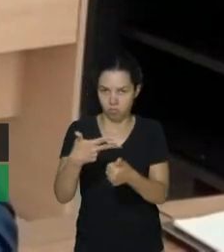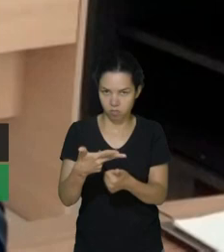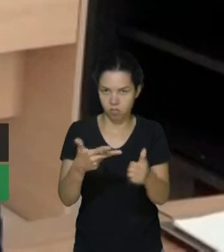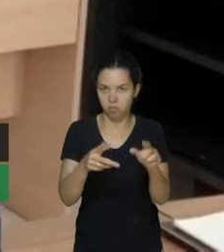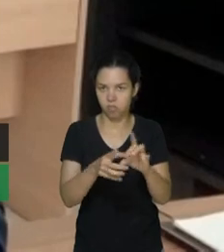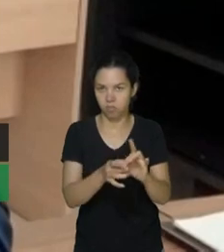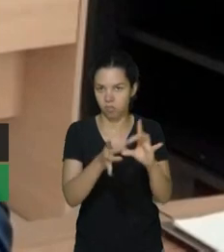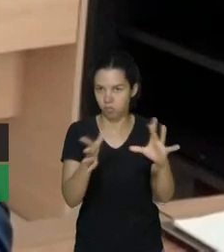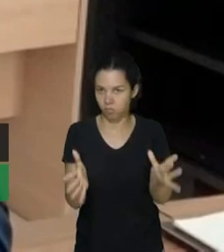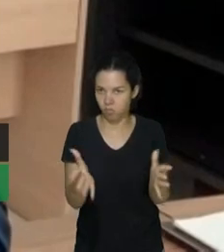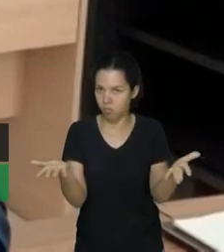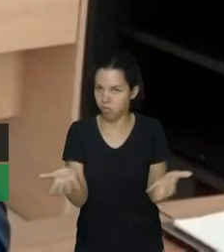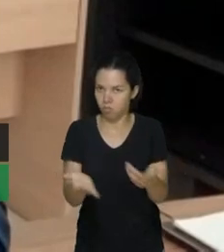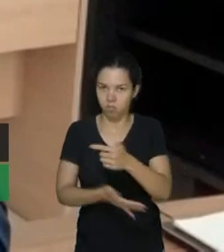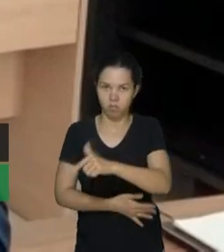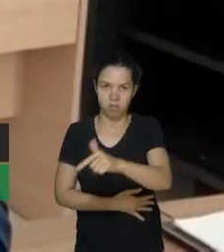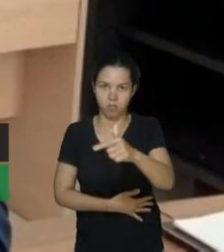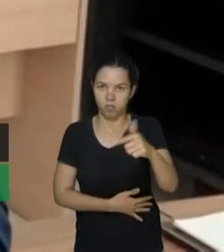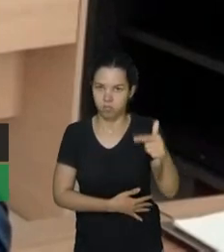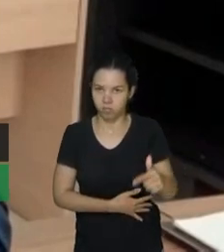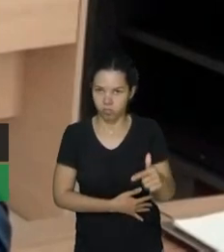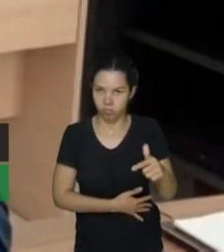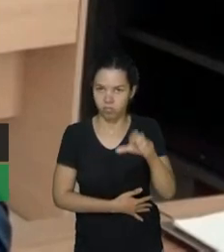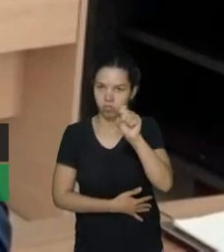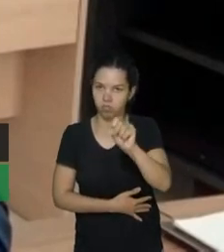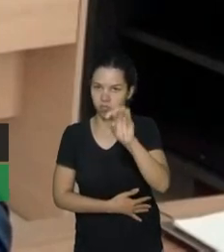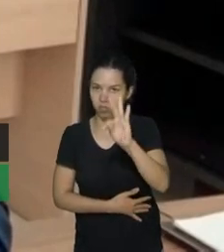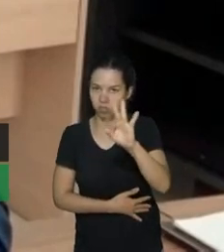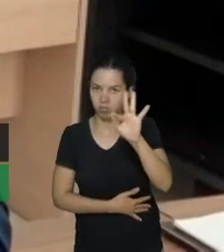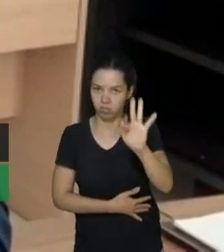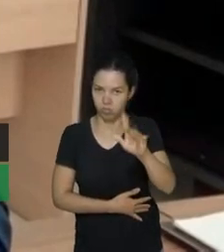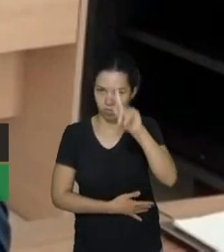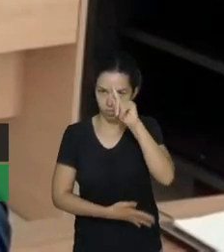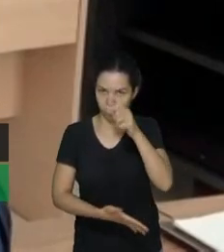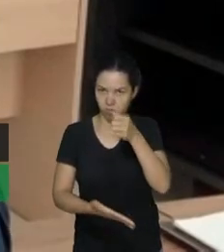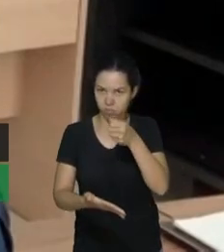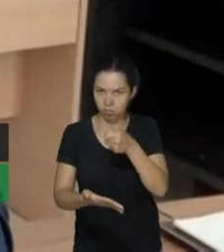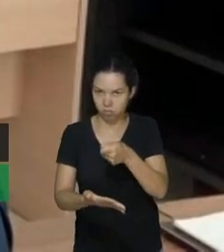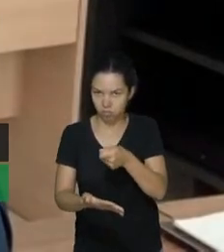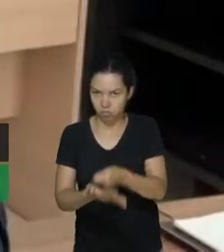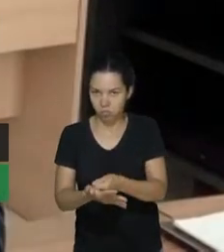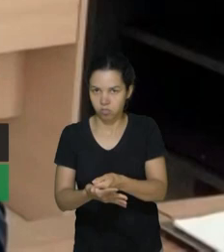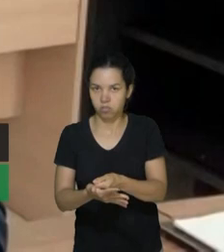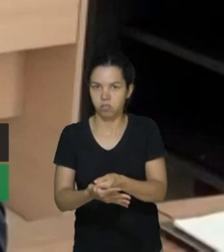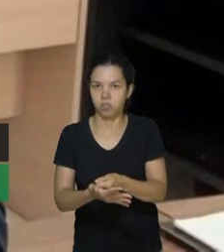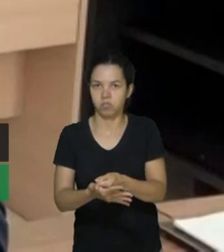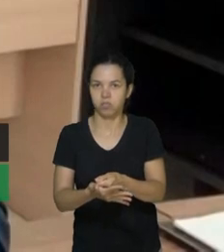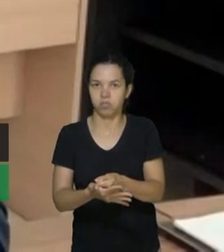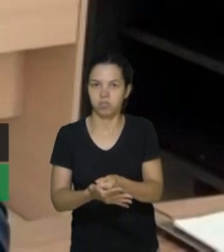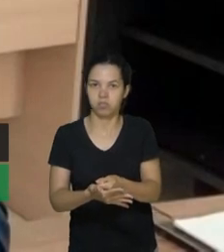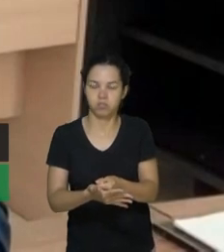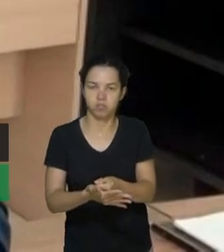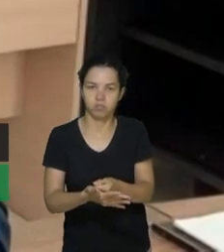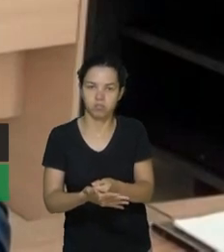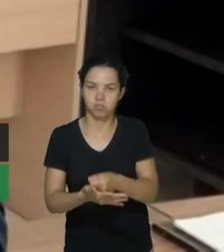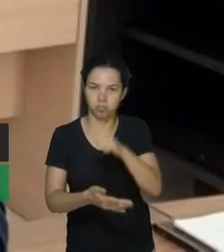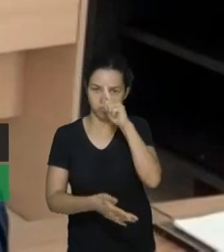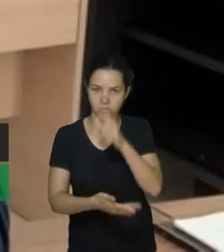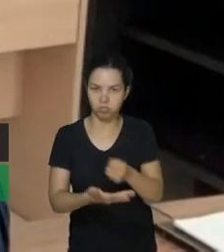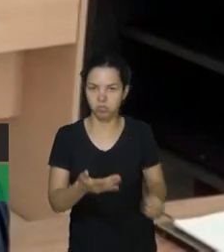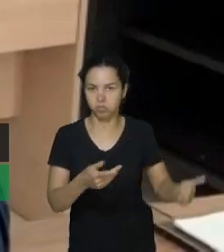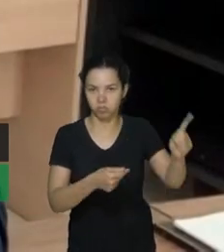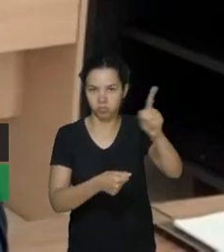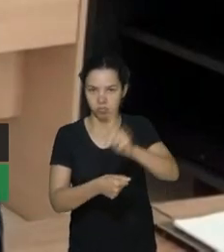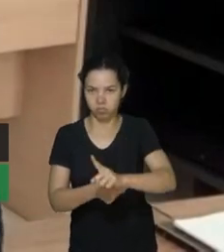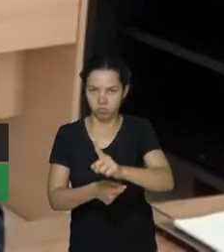Não existe mais. O Supremo Tribunal Federal decidiu tomar as vezes do Congresso Nacional,